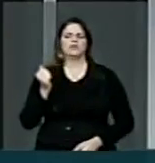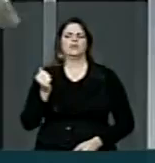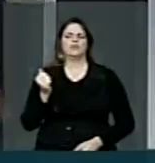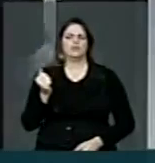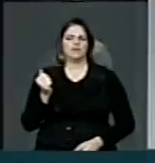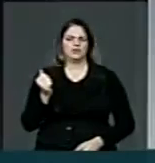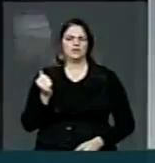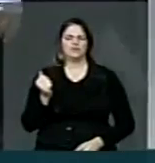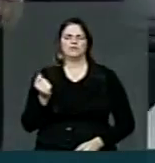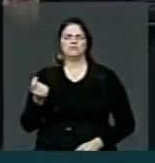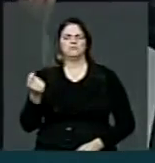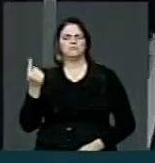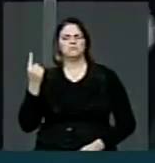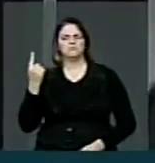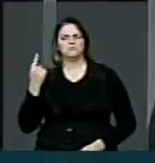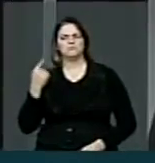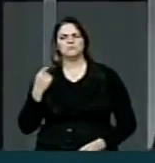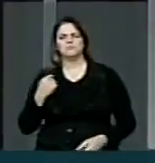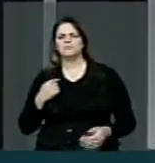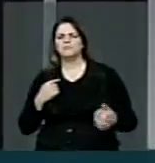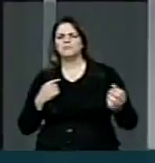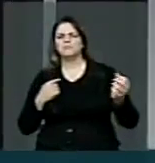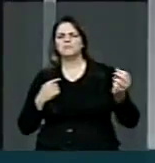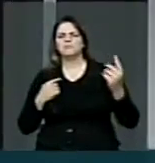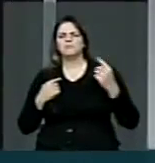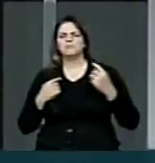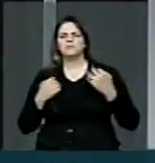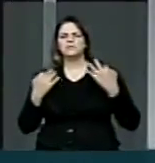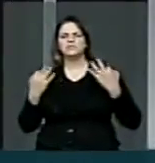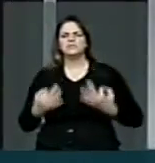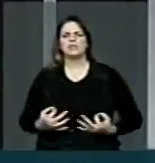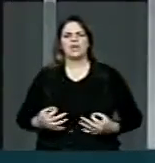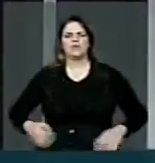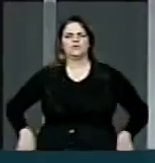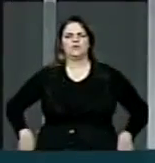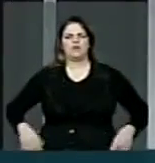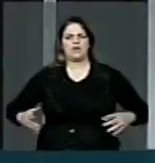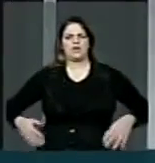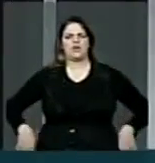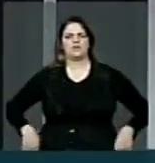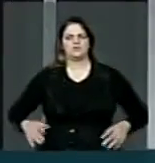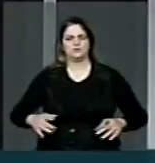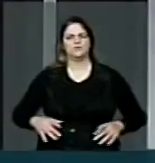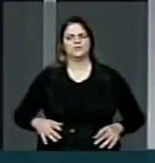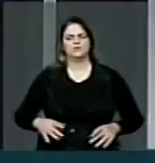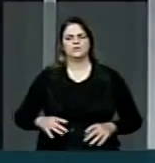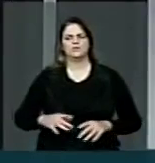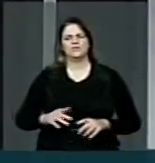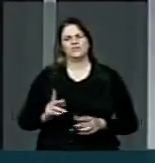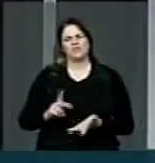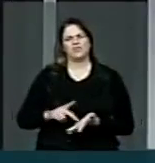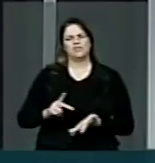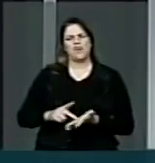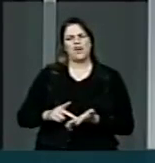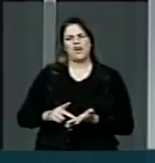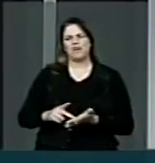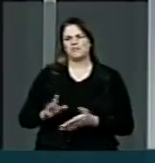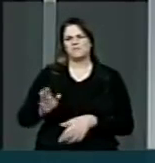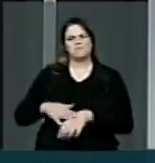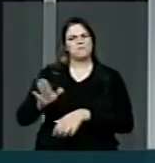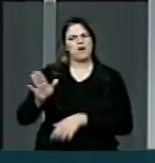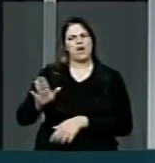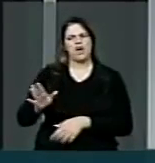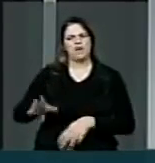deputados, que justificam a sua despesa e, na realidade, gastam muito mais. o chamado